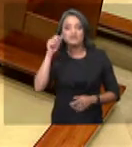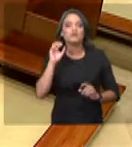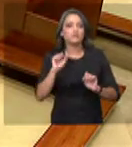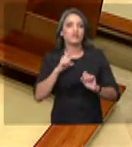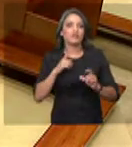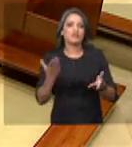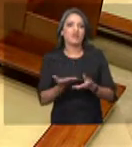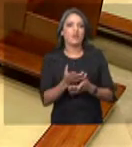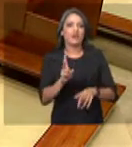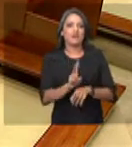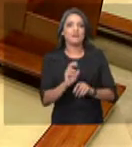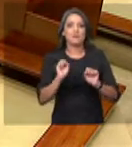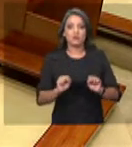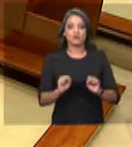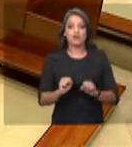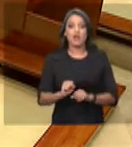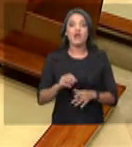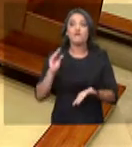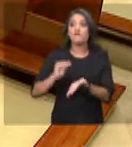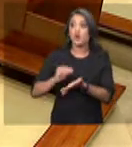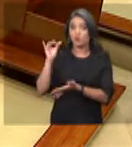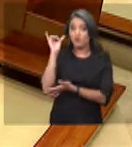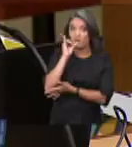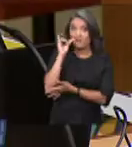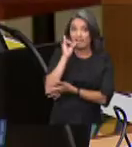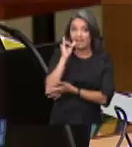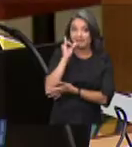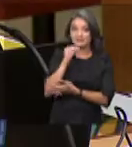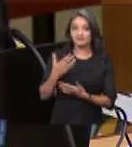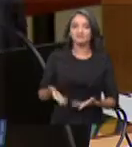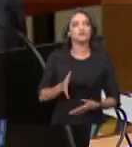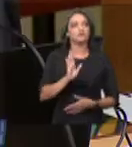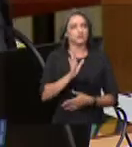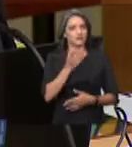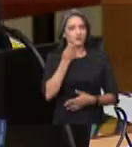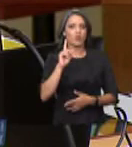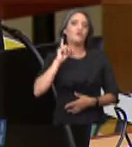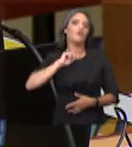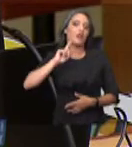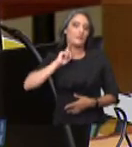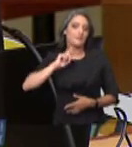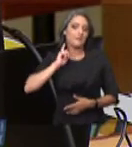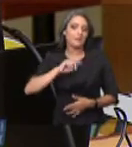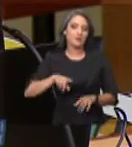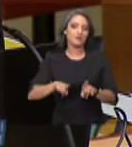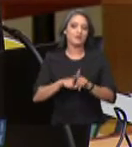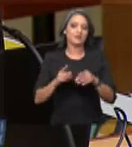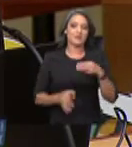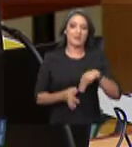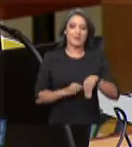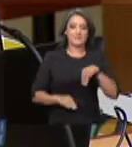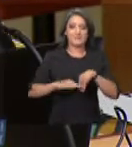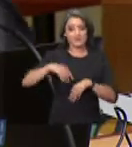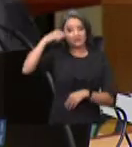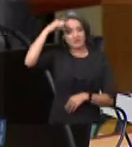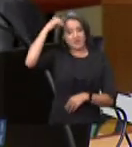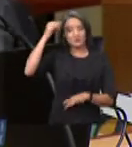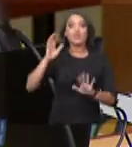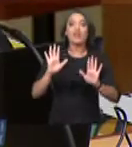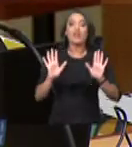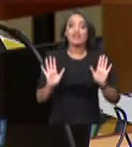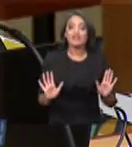adiante Fluminense e o Flamengo do nosso Ministro Luís Roberto Barroso ou